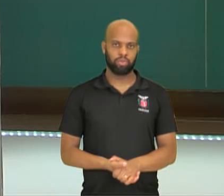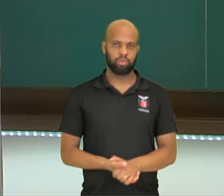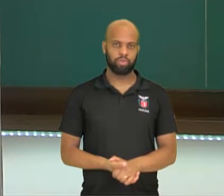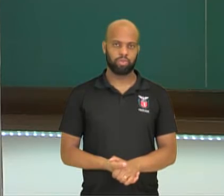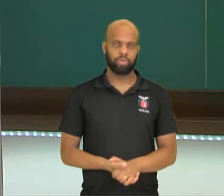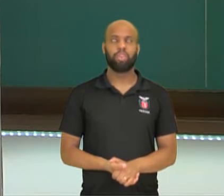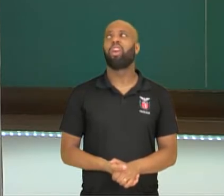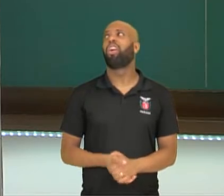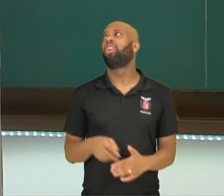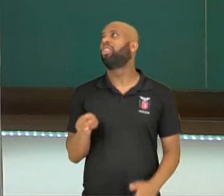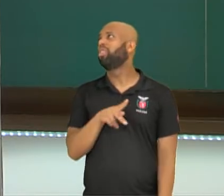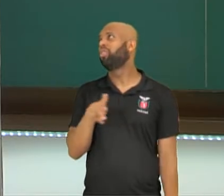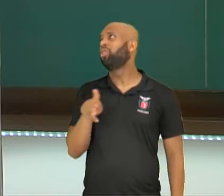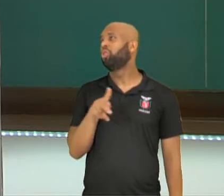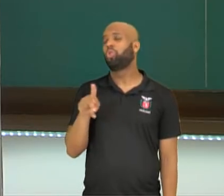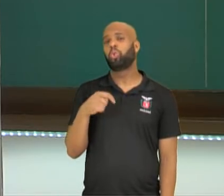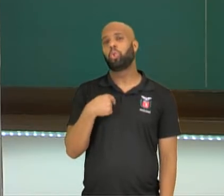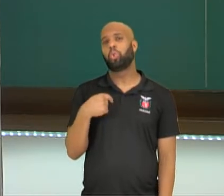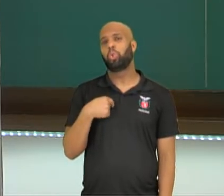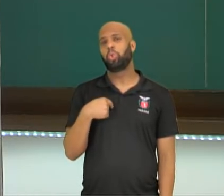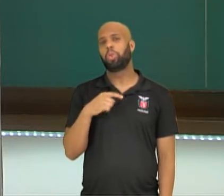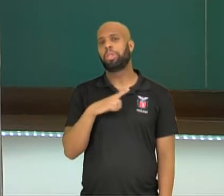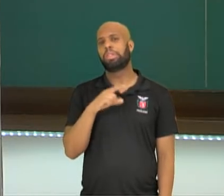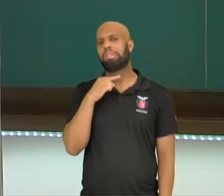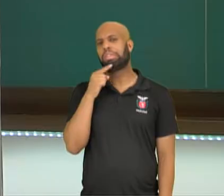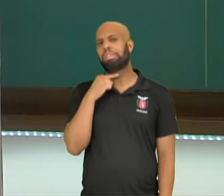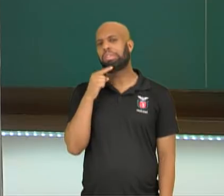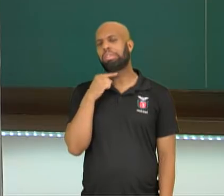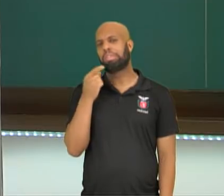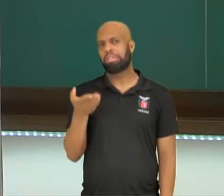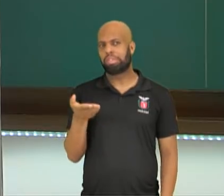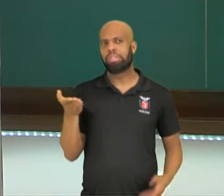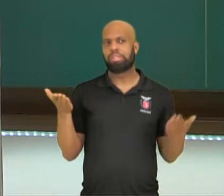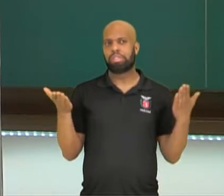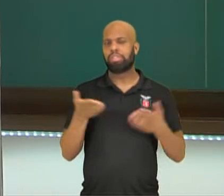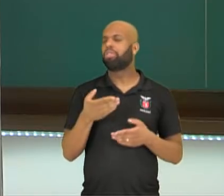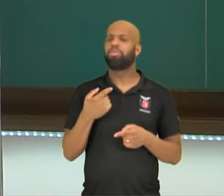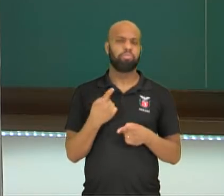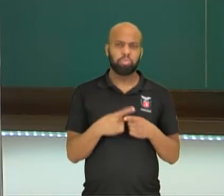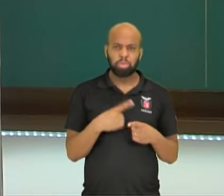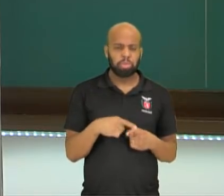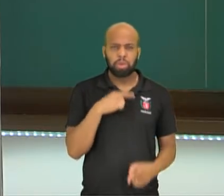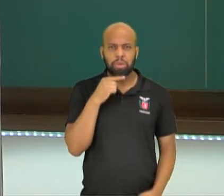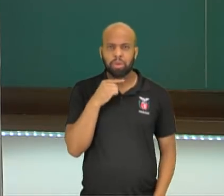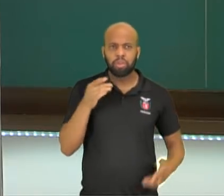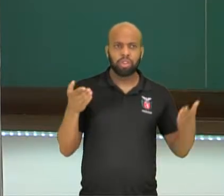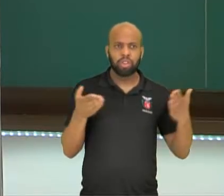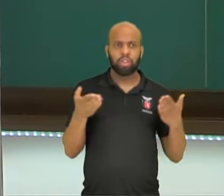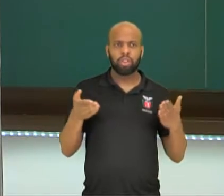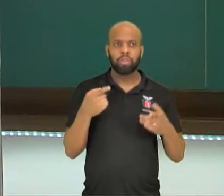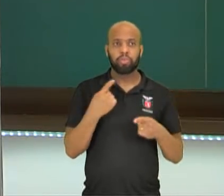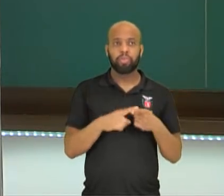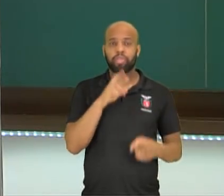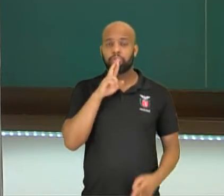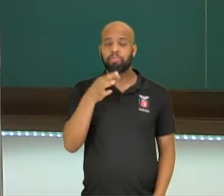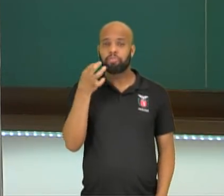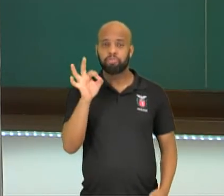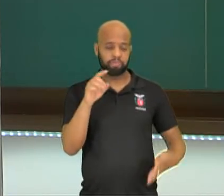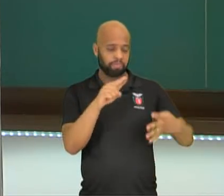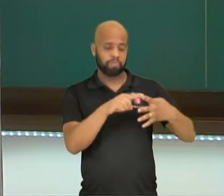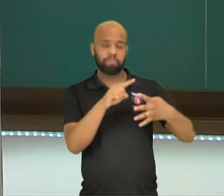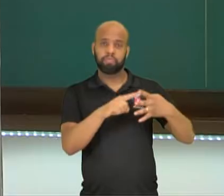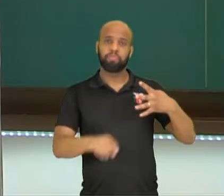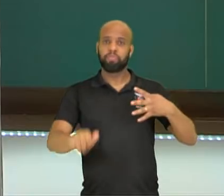Ai, professora, eu tive um pouquinho de dúvida. Por que você teve dúvida? A resposta certa